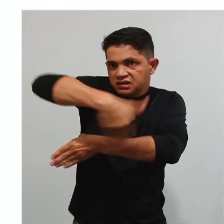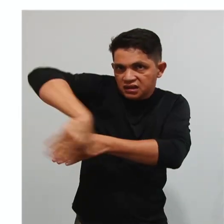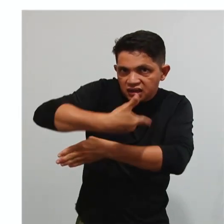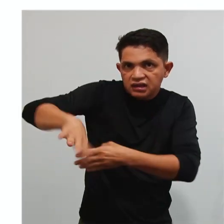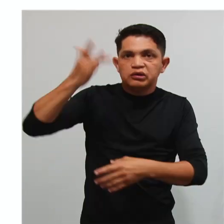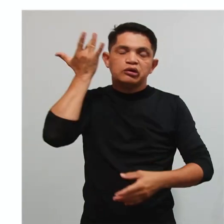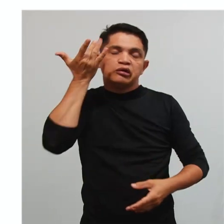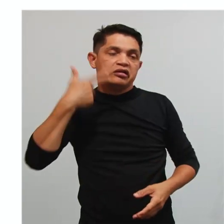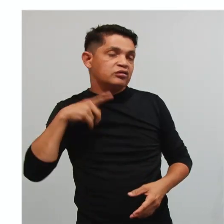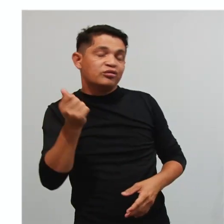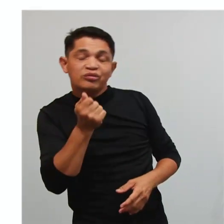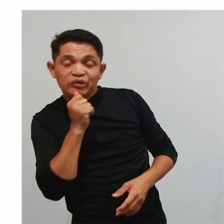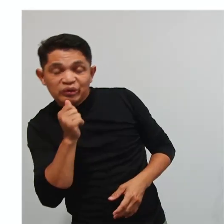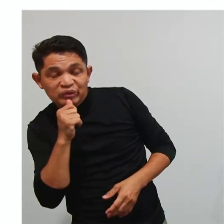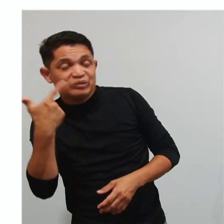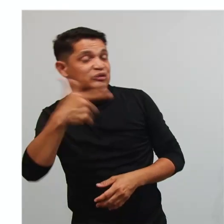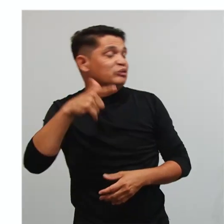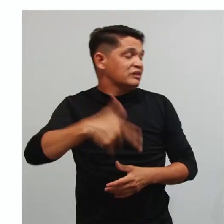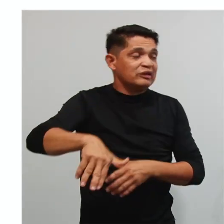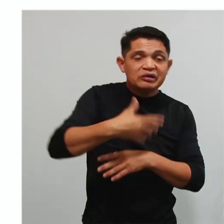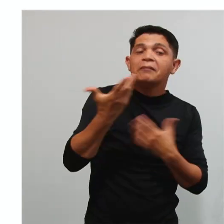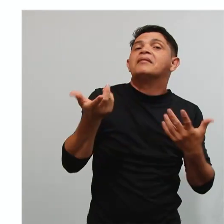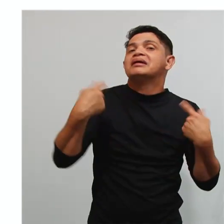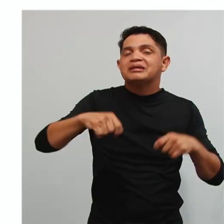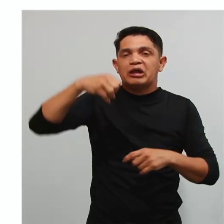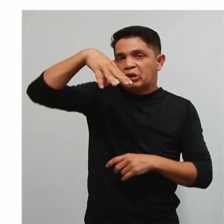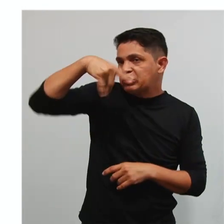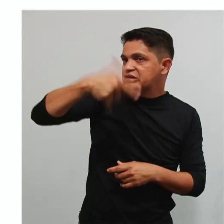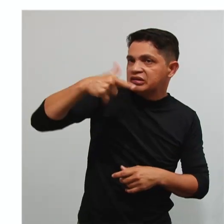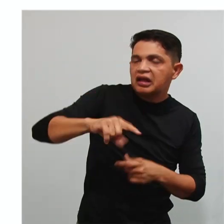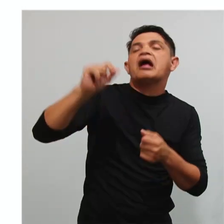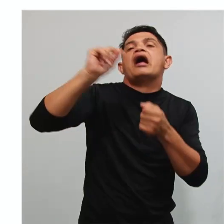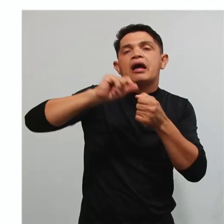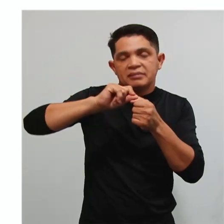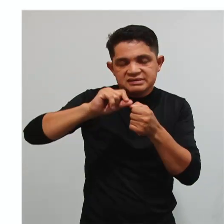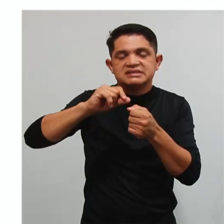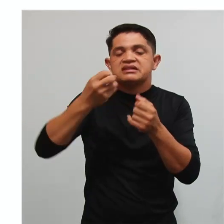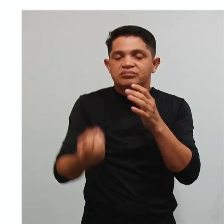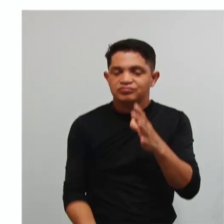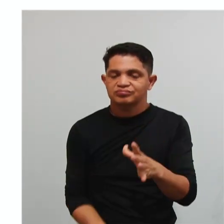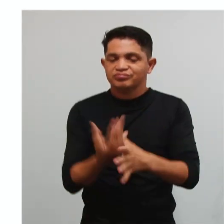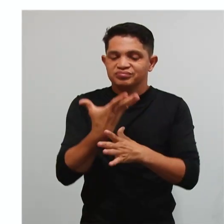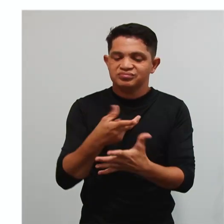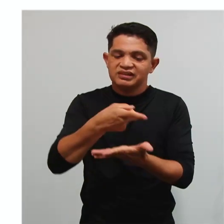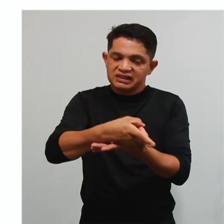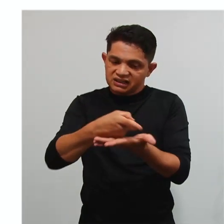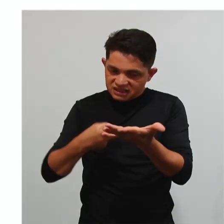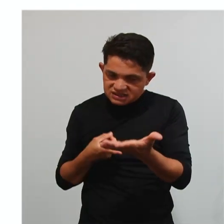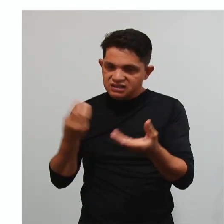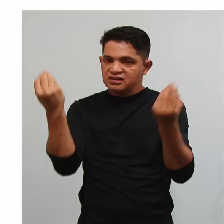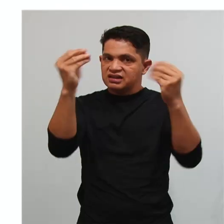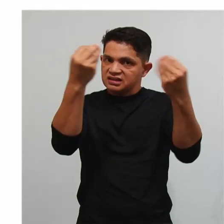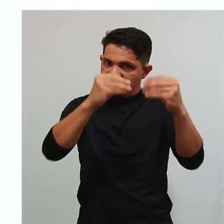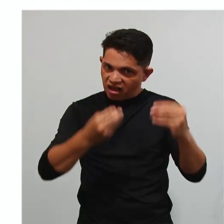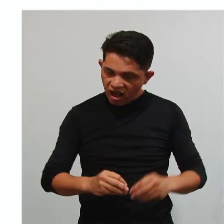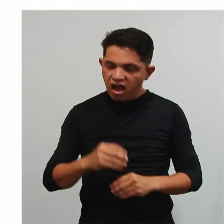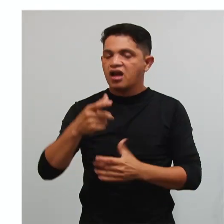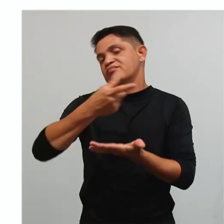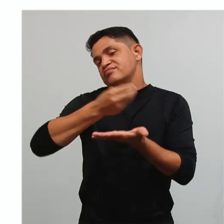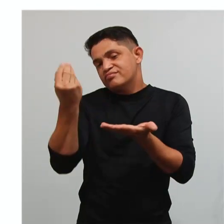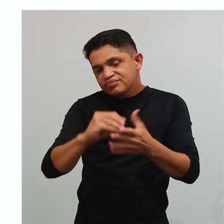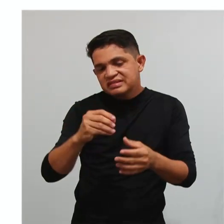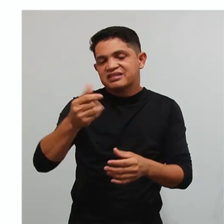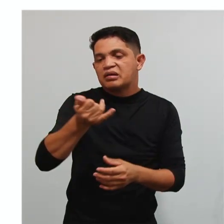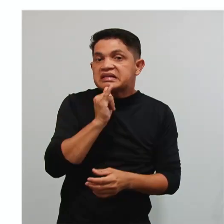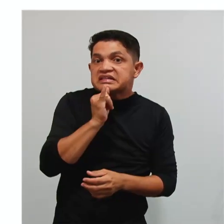não tenho nenhuma conta de luz ou de telefone no meu nome, então aí eu vou fazer uma declaração para apresentar